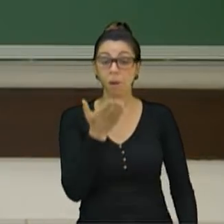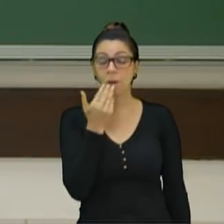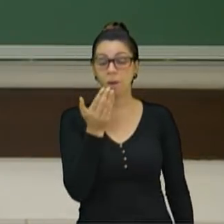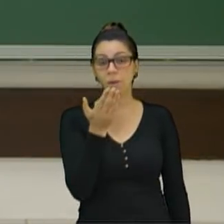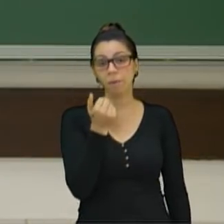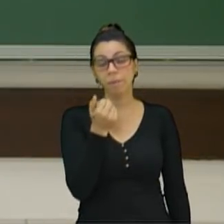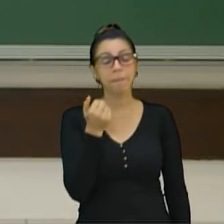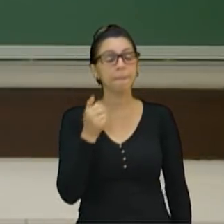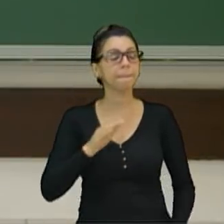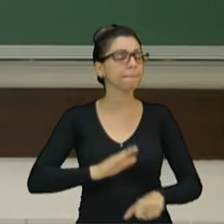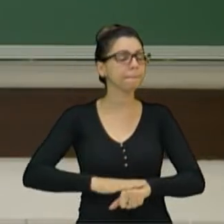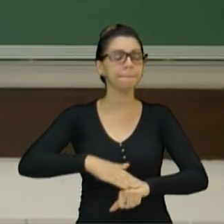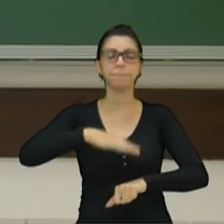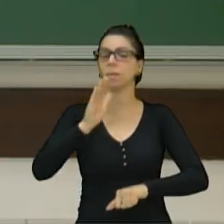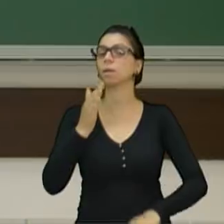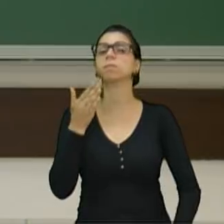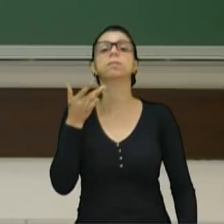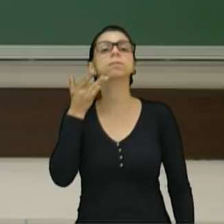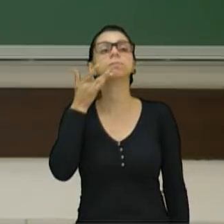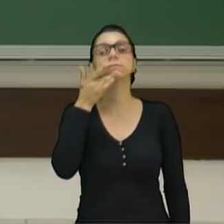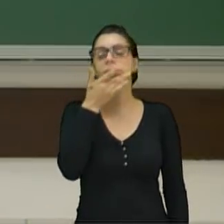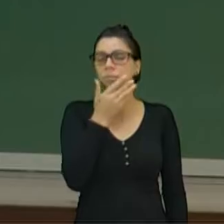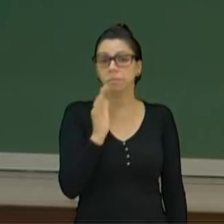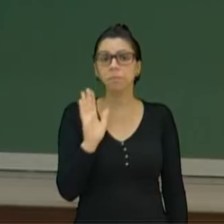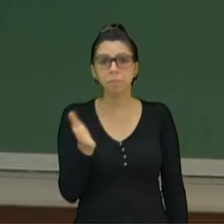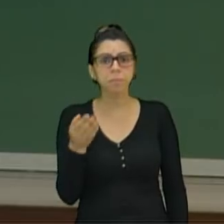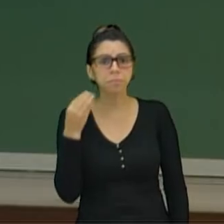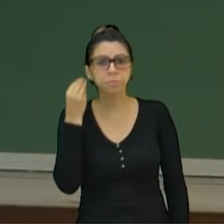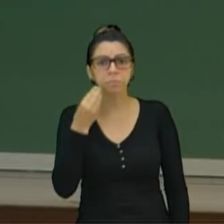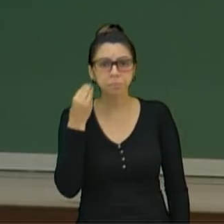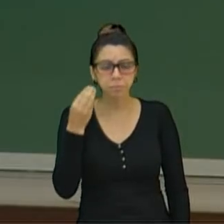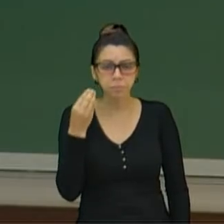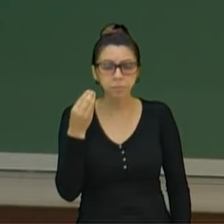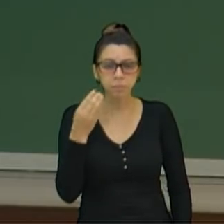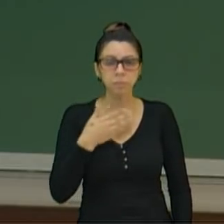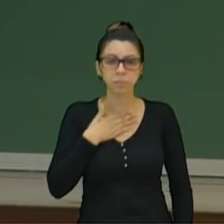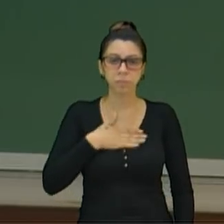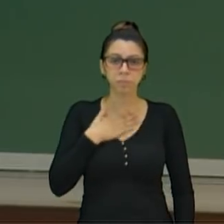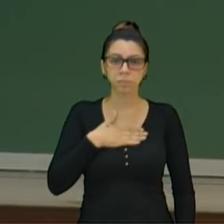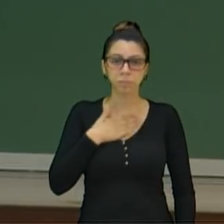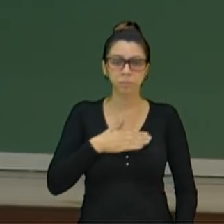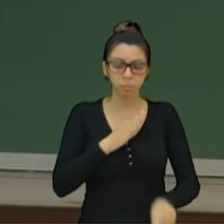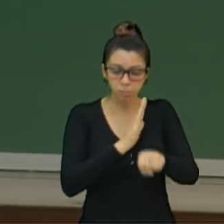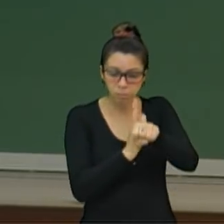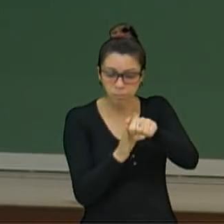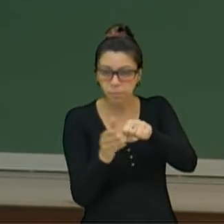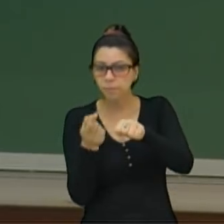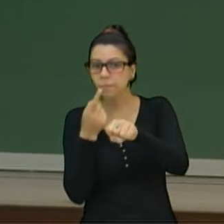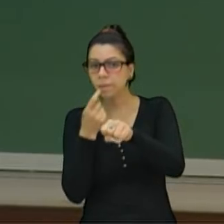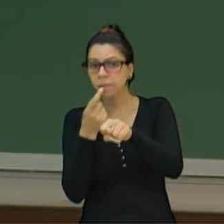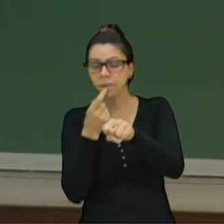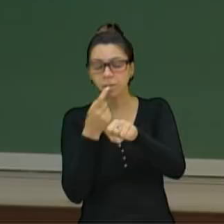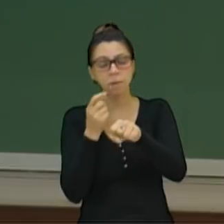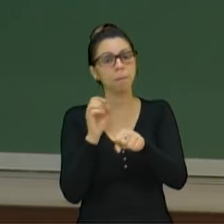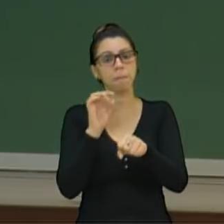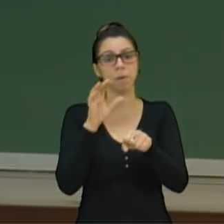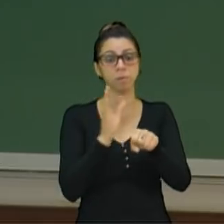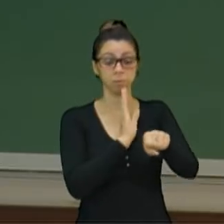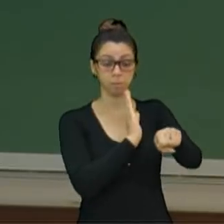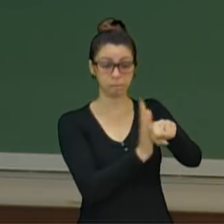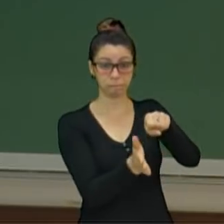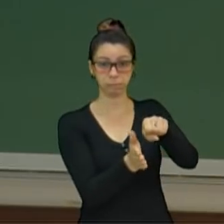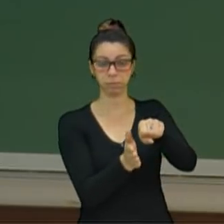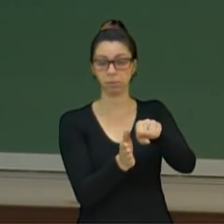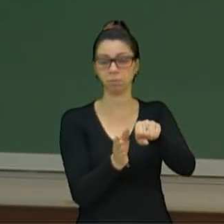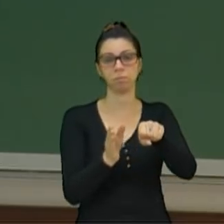mais gostoso. Então, você pode até fazer um teste. Se você gosta de tomate, você pode pegar, cortar um pedacinho, não salga, né? Não